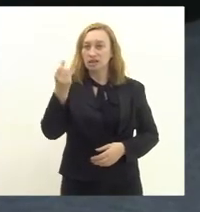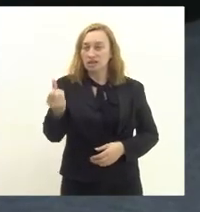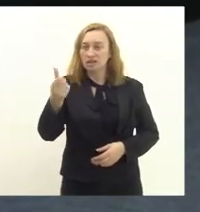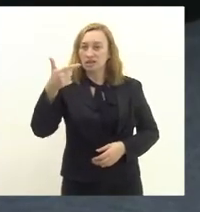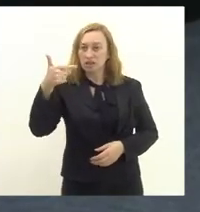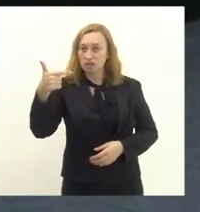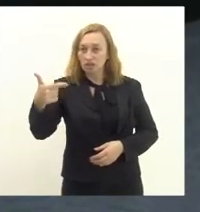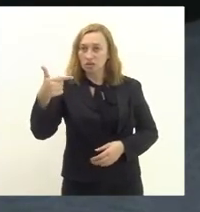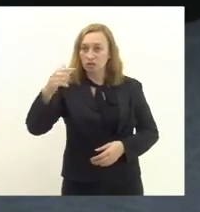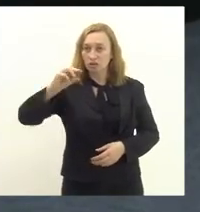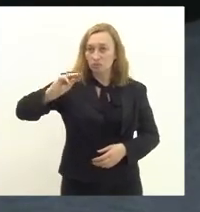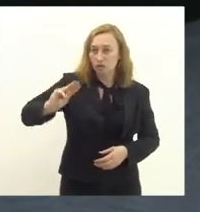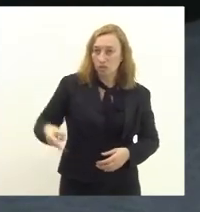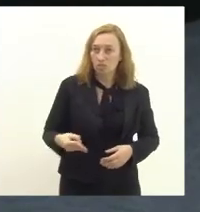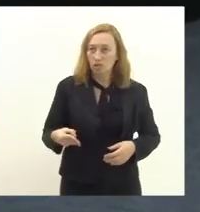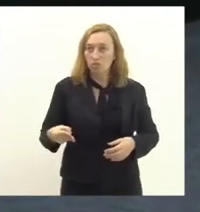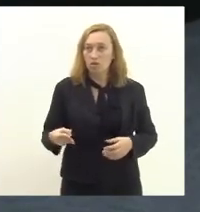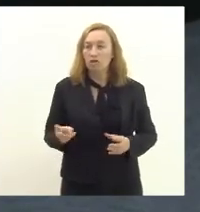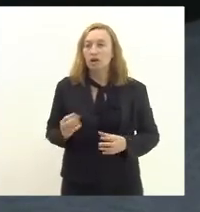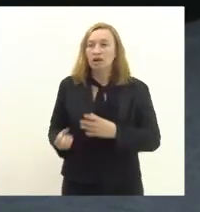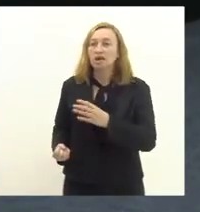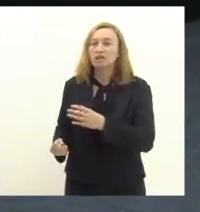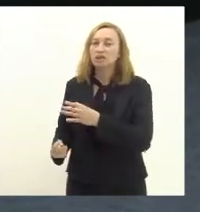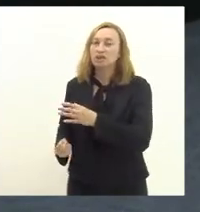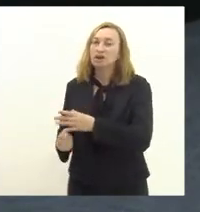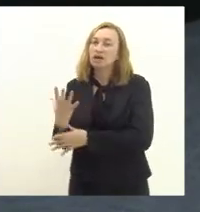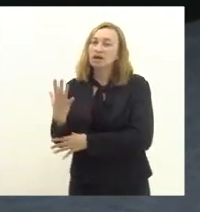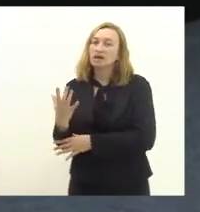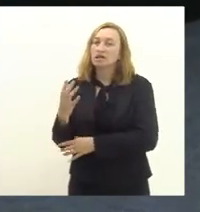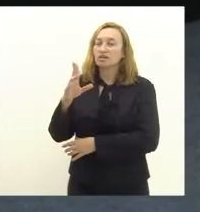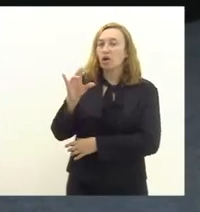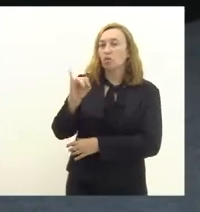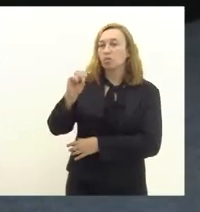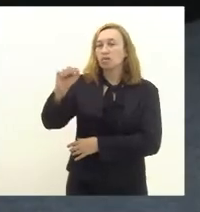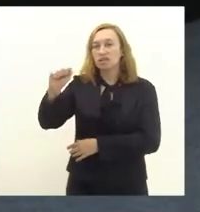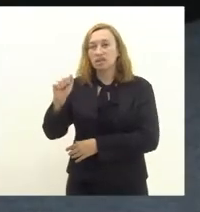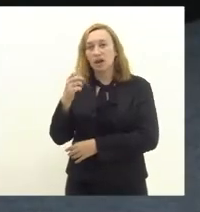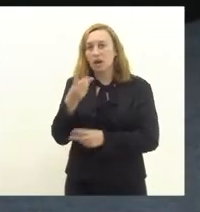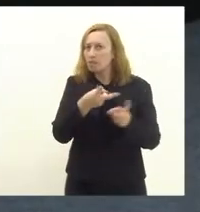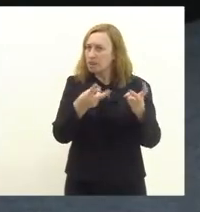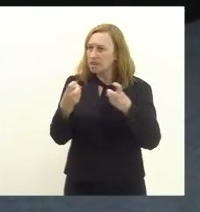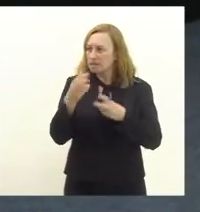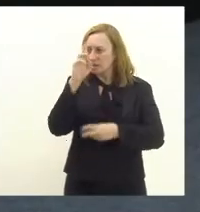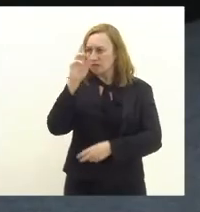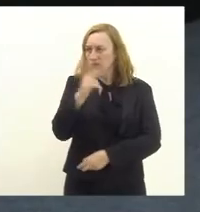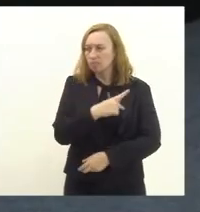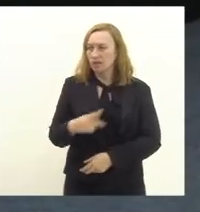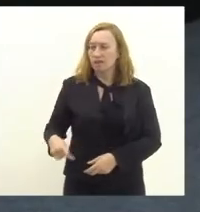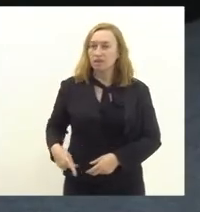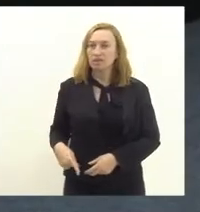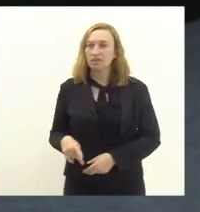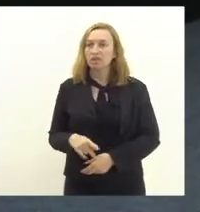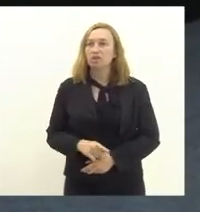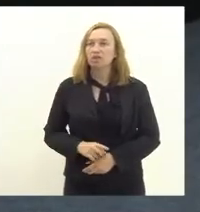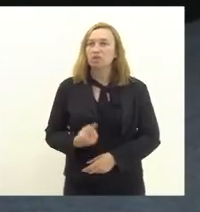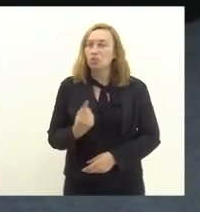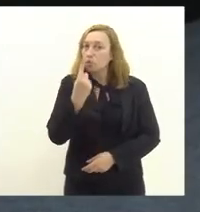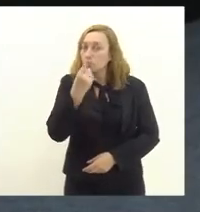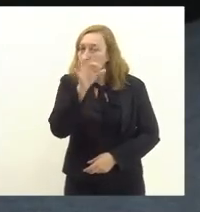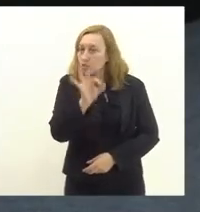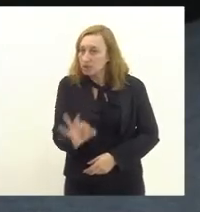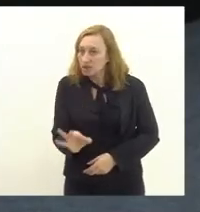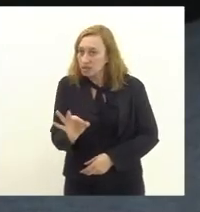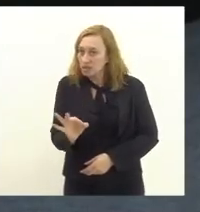162 milhões na construção dessa usina. E perceba, senhor presidente, apenas